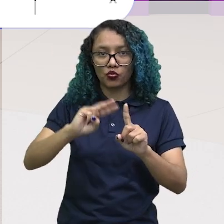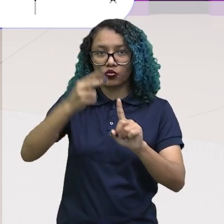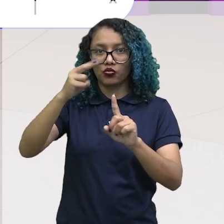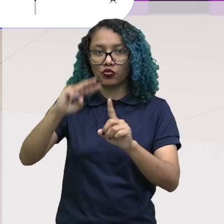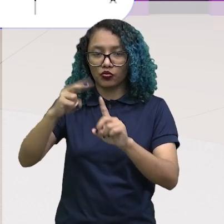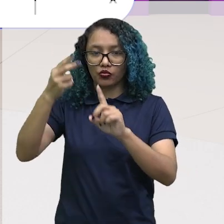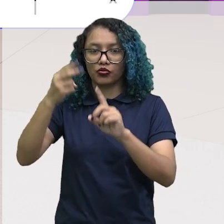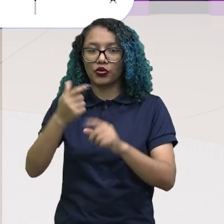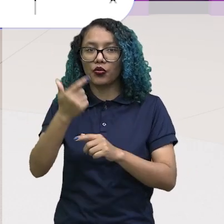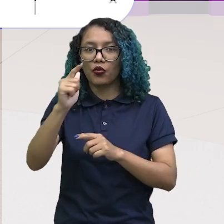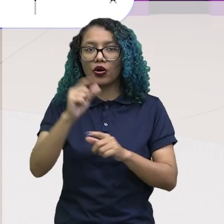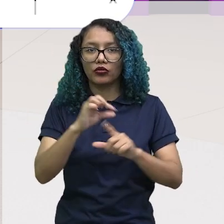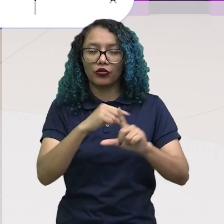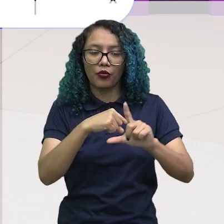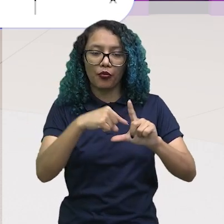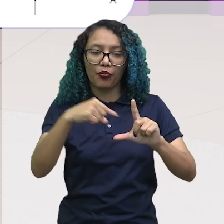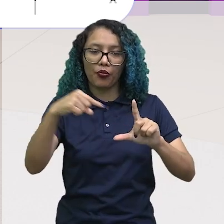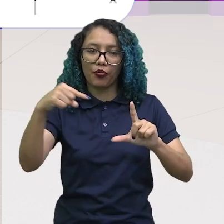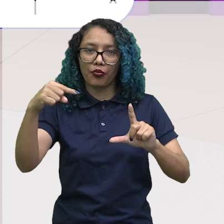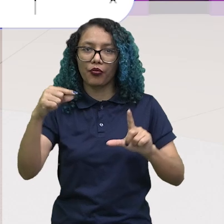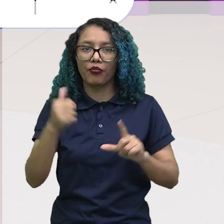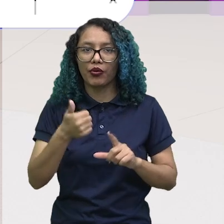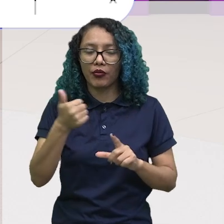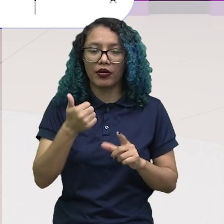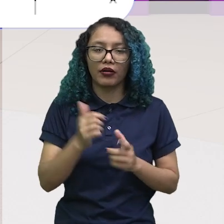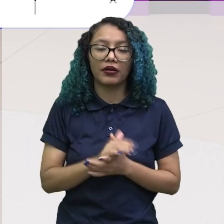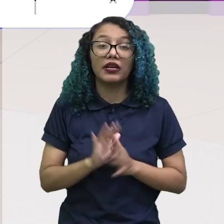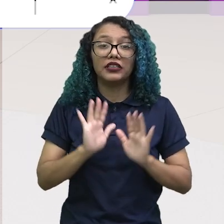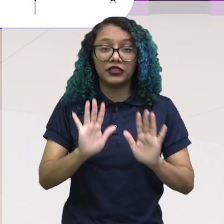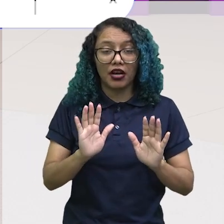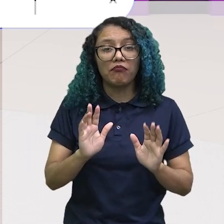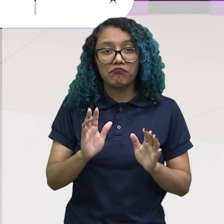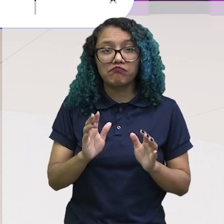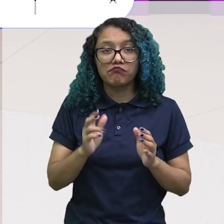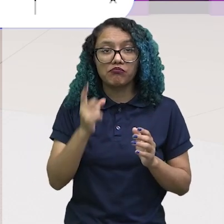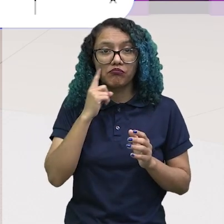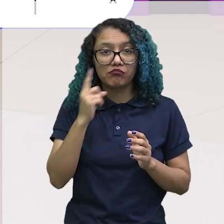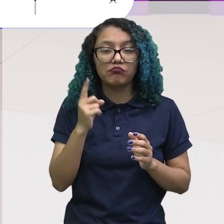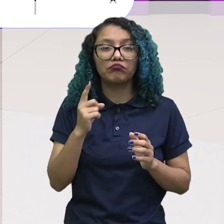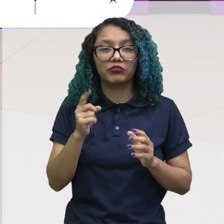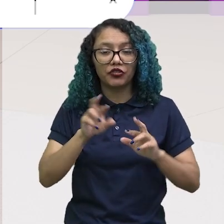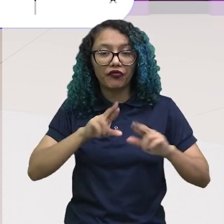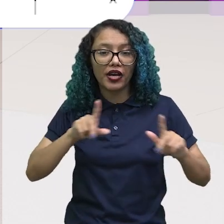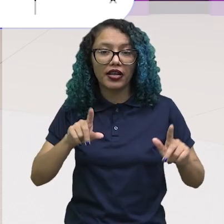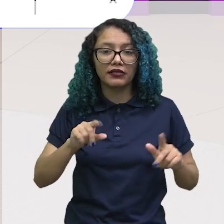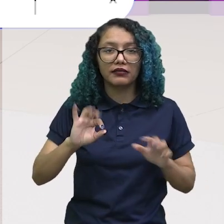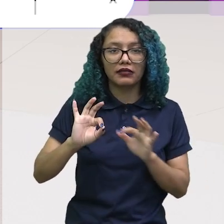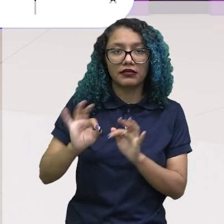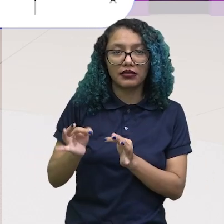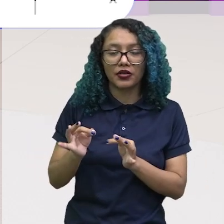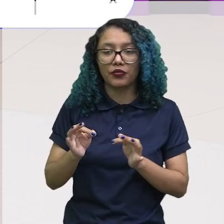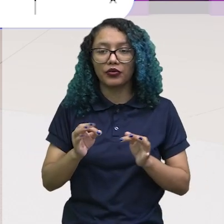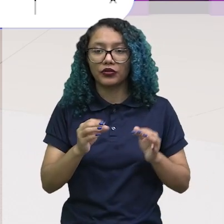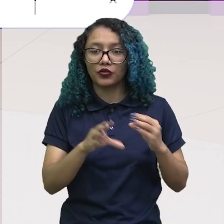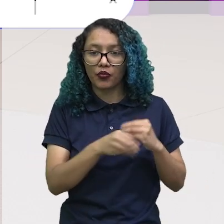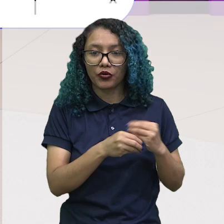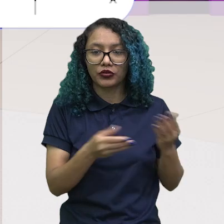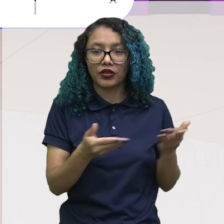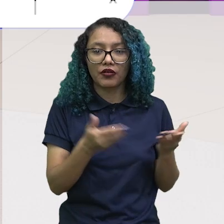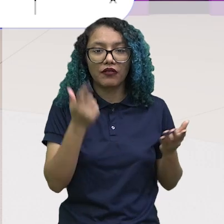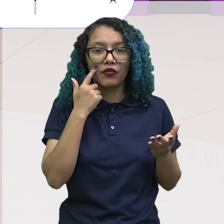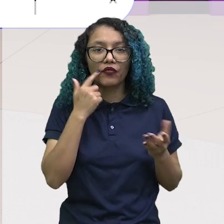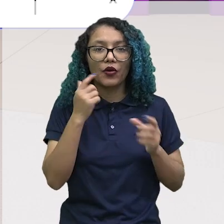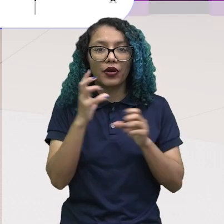você conseguiu compreender um pouco melhor qual a diferença entre juros compostos e juros simples, vamos aqui